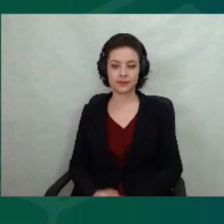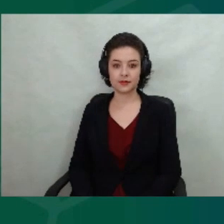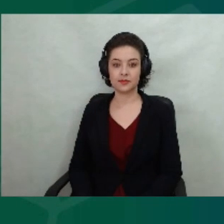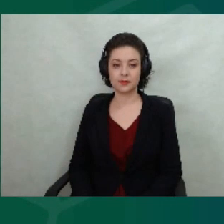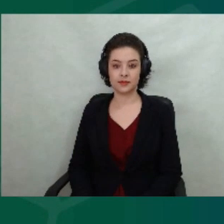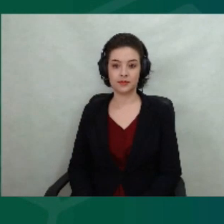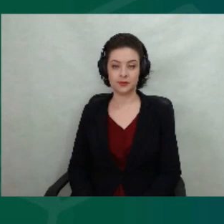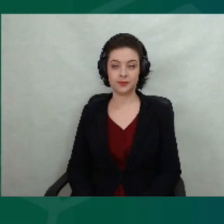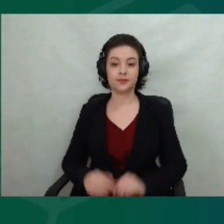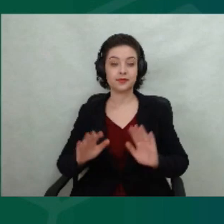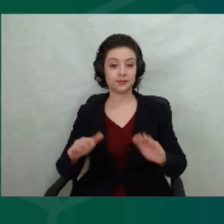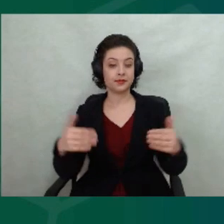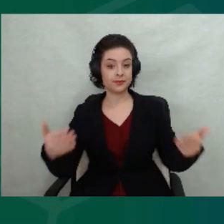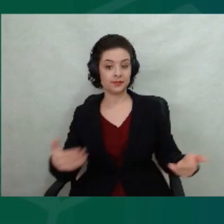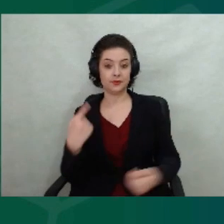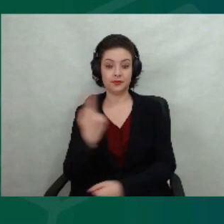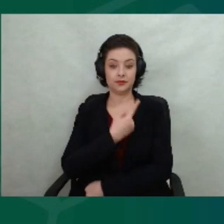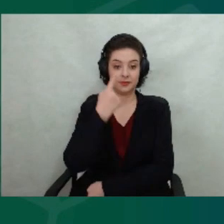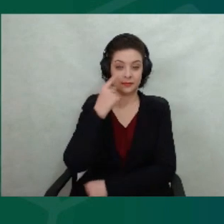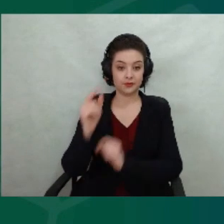Assim, nós vamos ver que